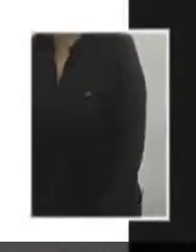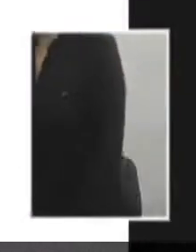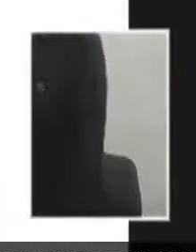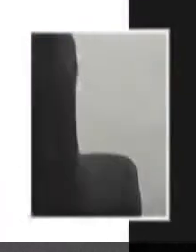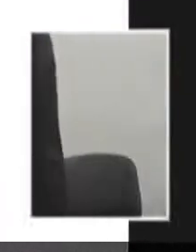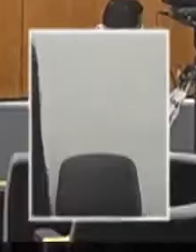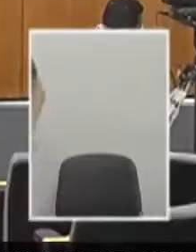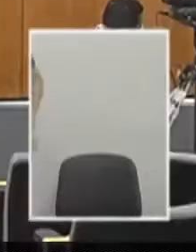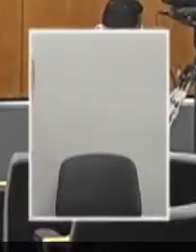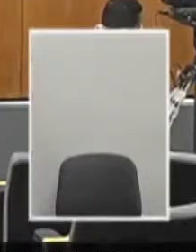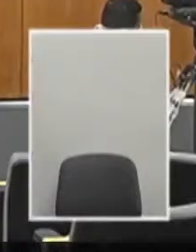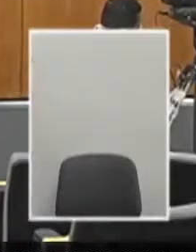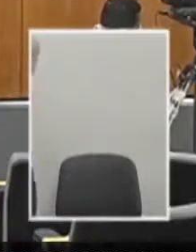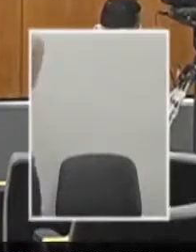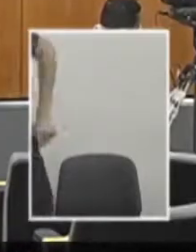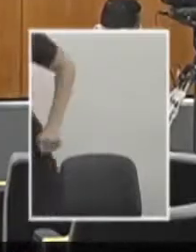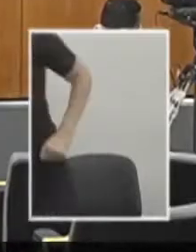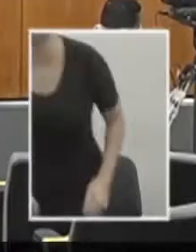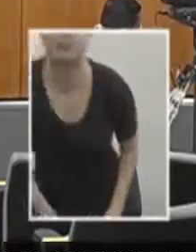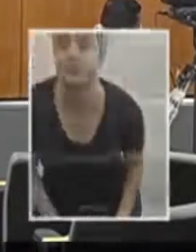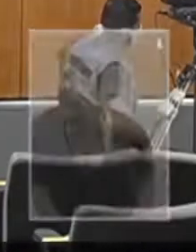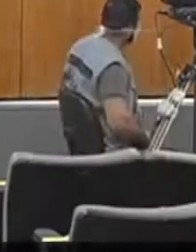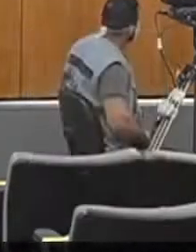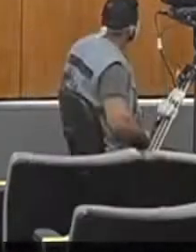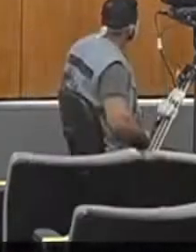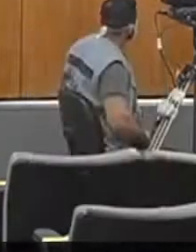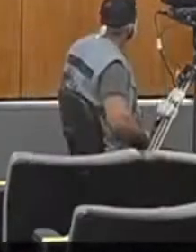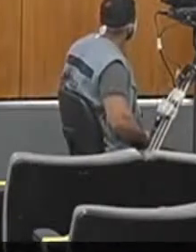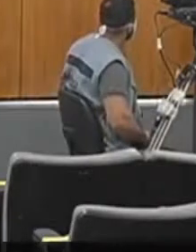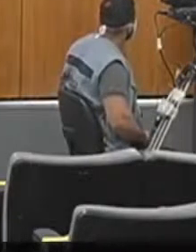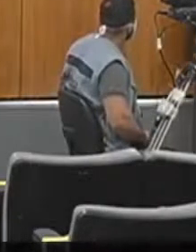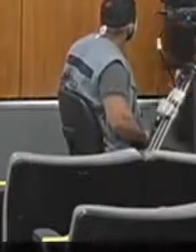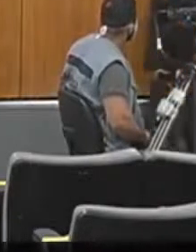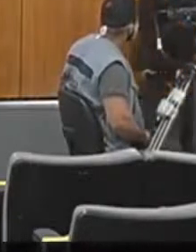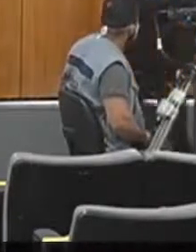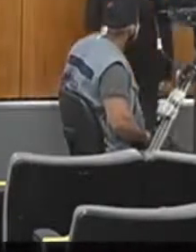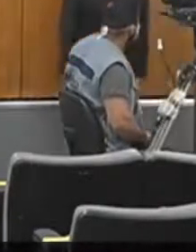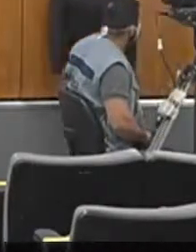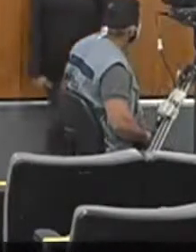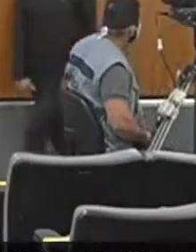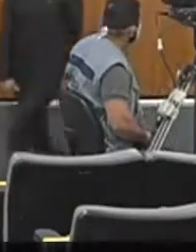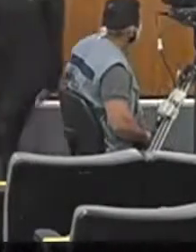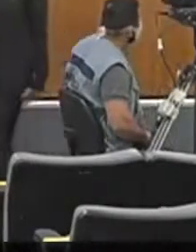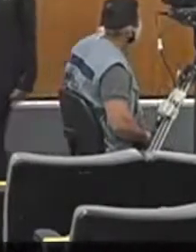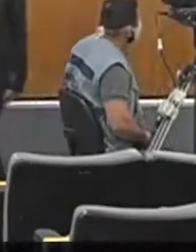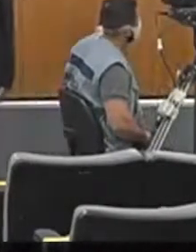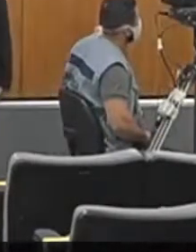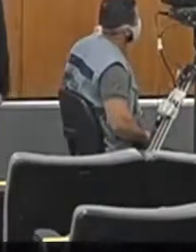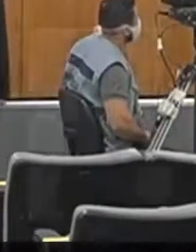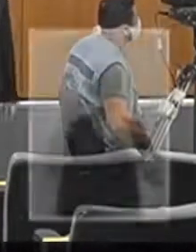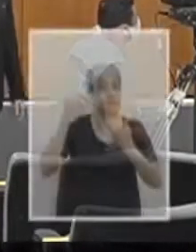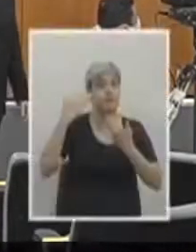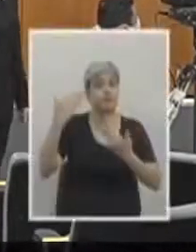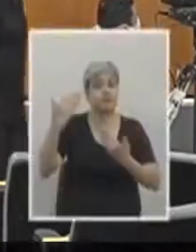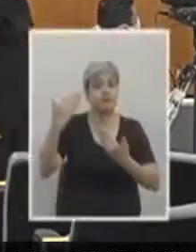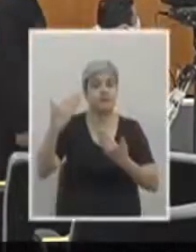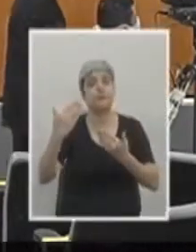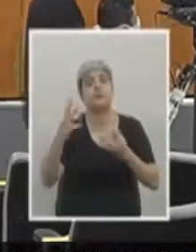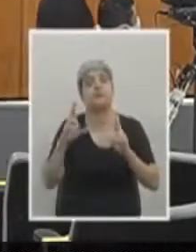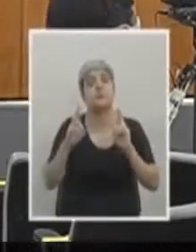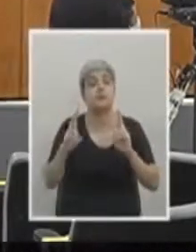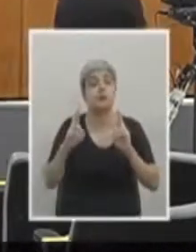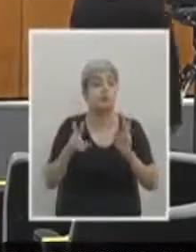Está sem o áudio? Muito obrigado. Bem, agradeço aí a fala da